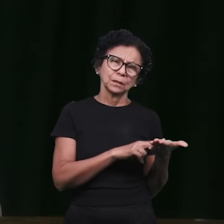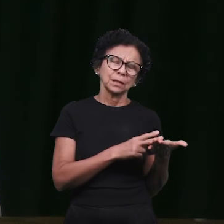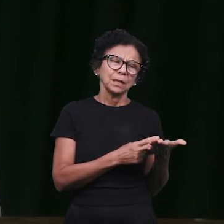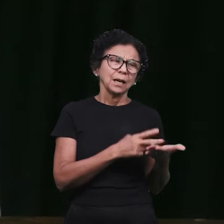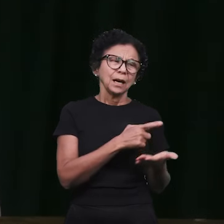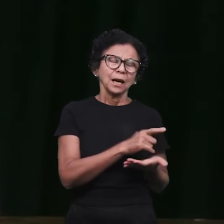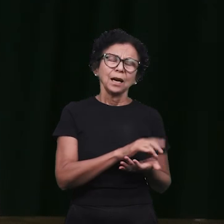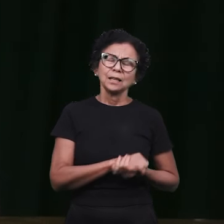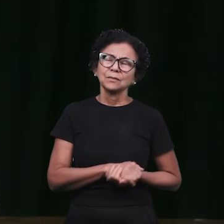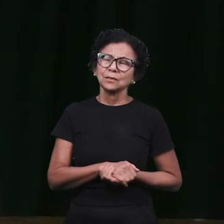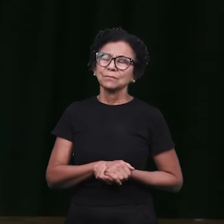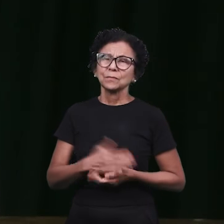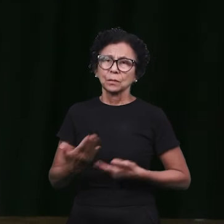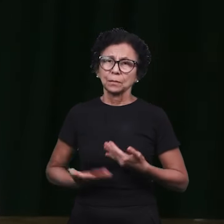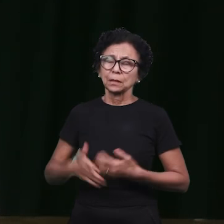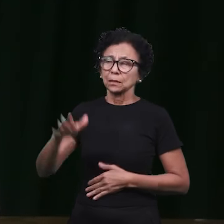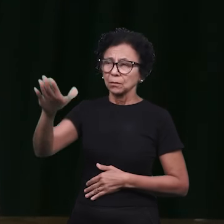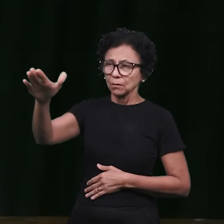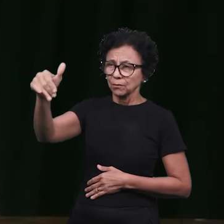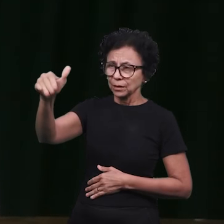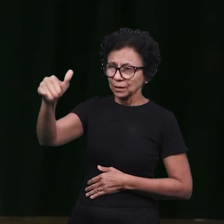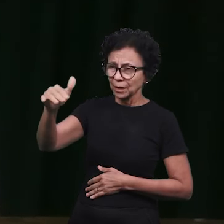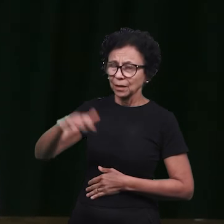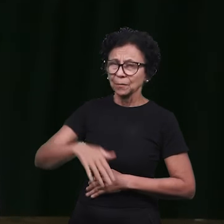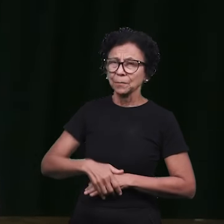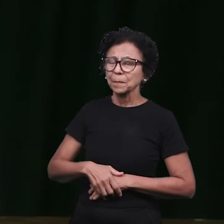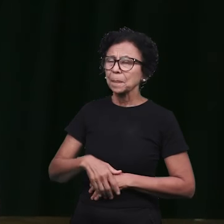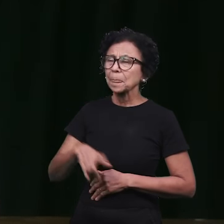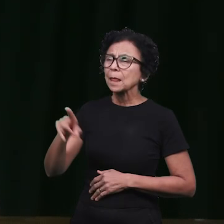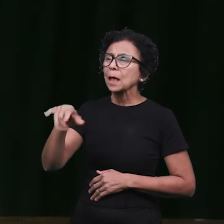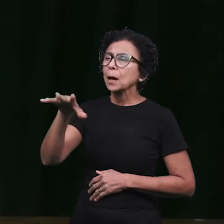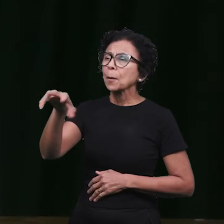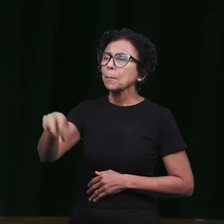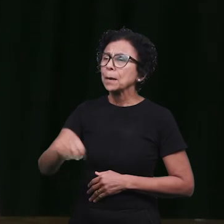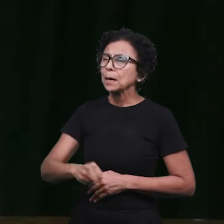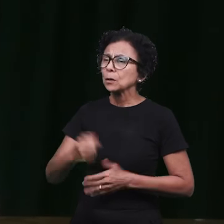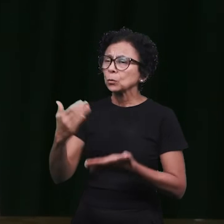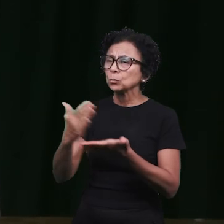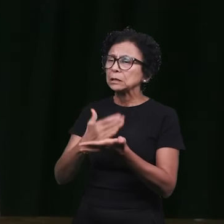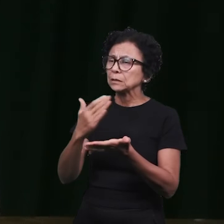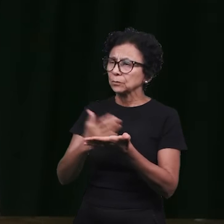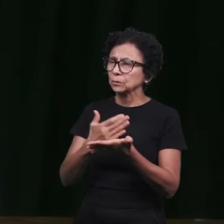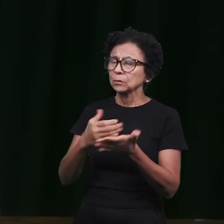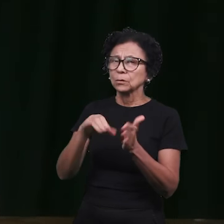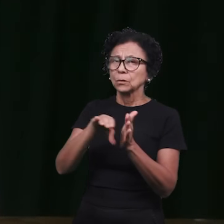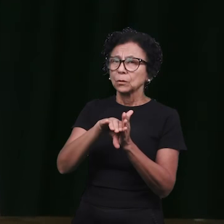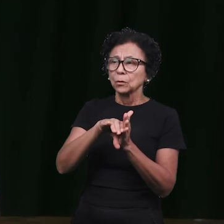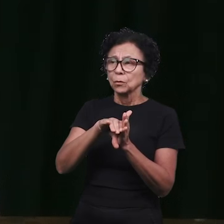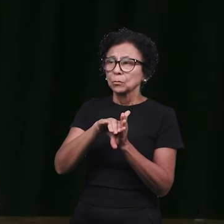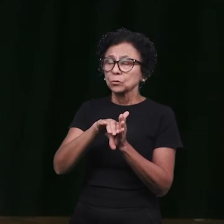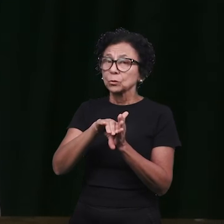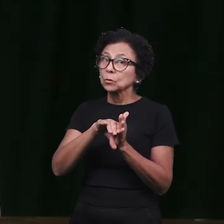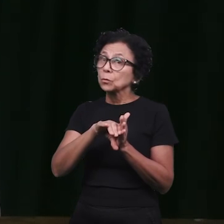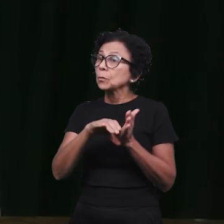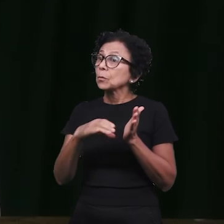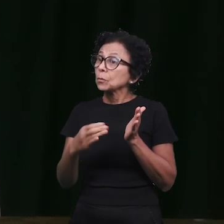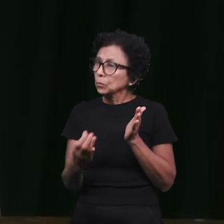livro de crônica das memórias. E ele resolveu ler. Veja bem, como que o senhor faz as